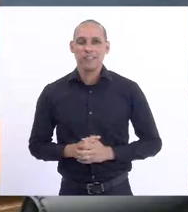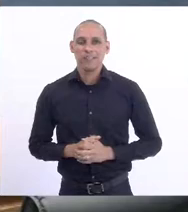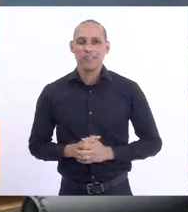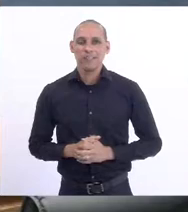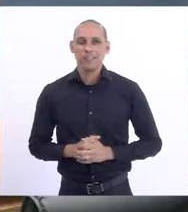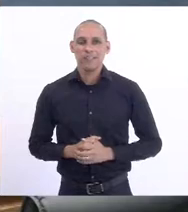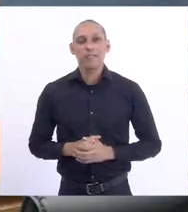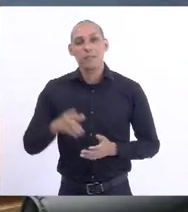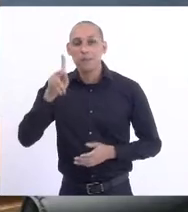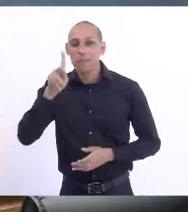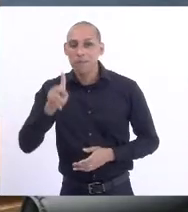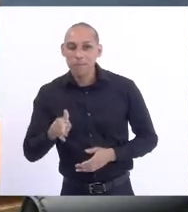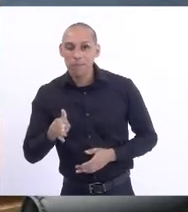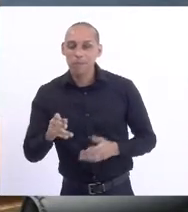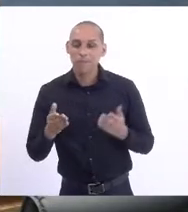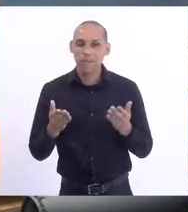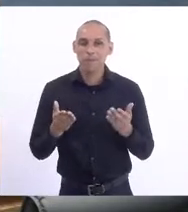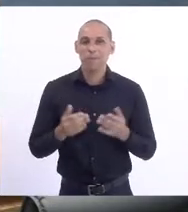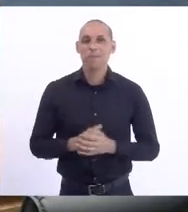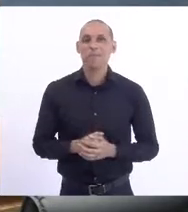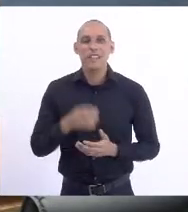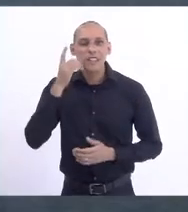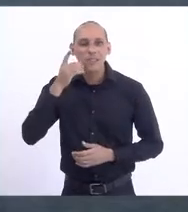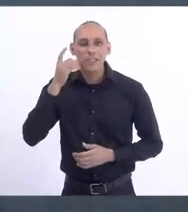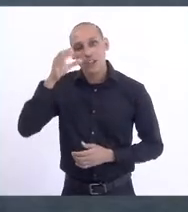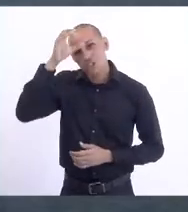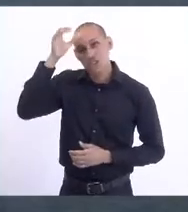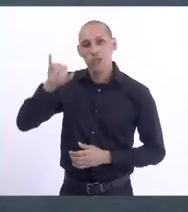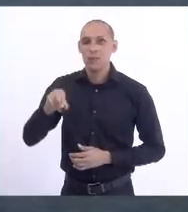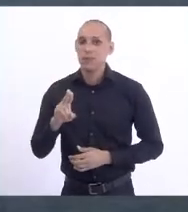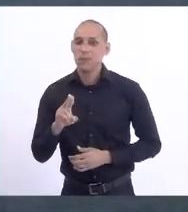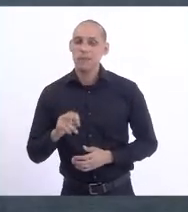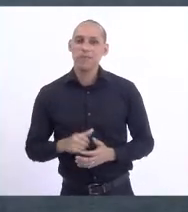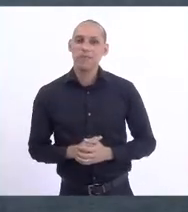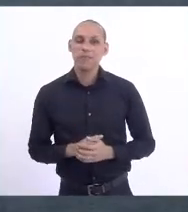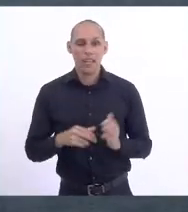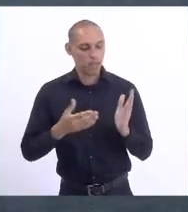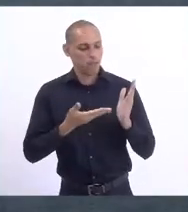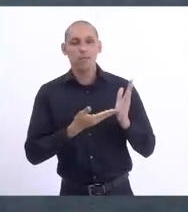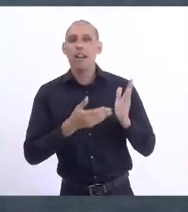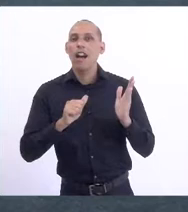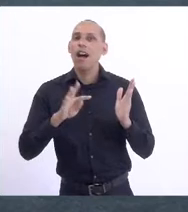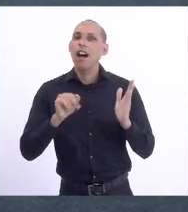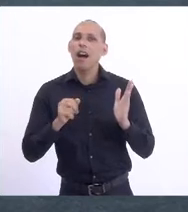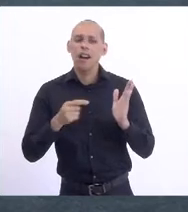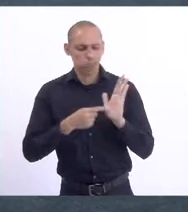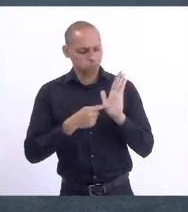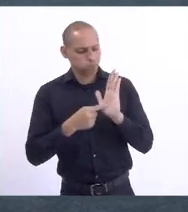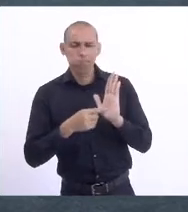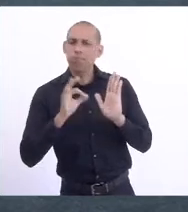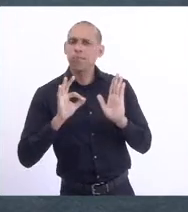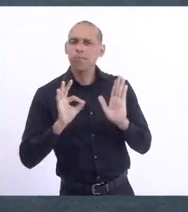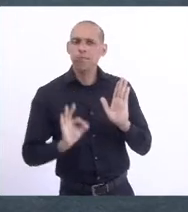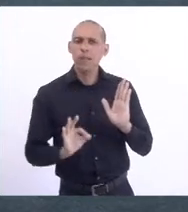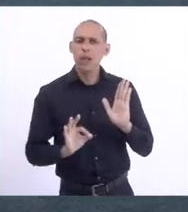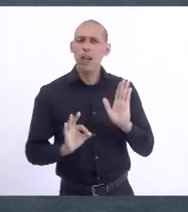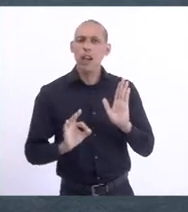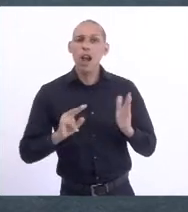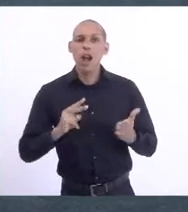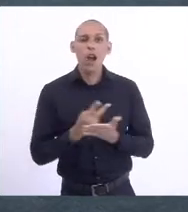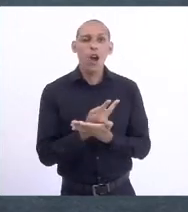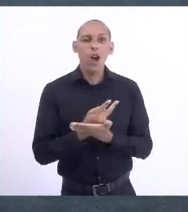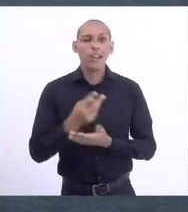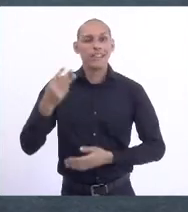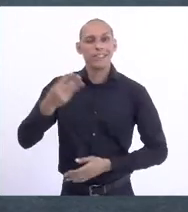Senhora Presidente, deputada Tia Ju, a ata reflete com exatidão o ocorrido na